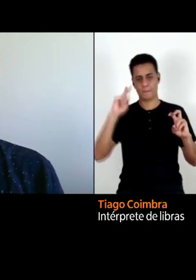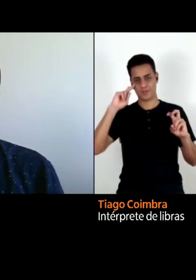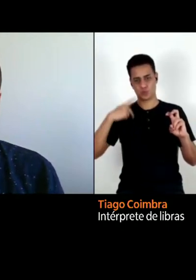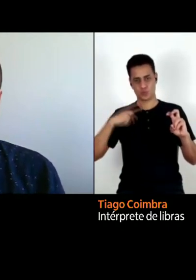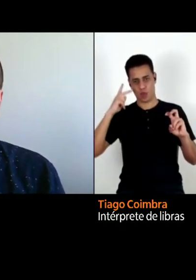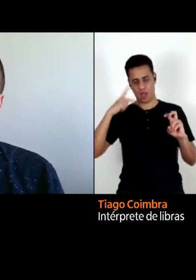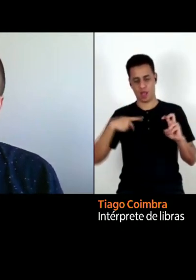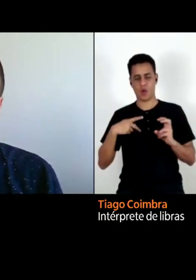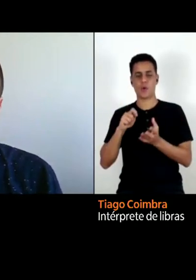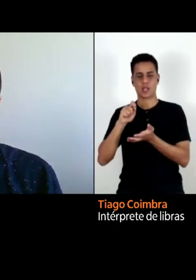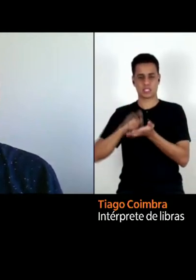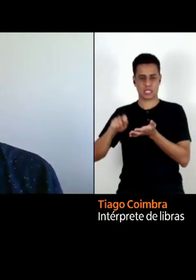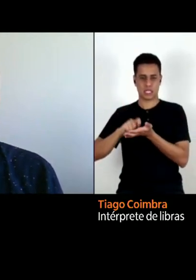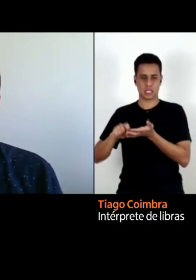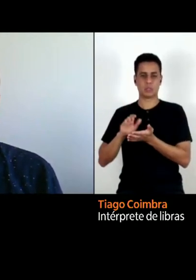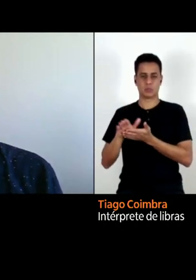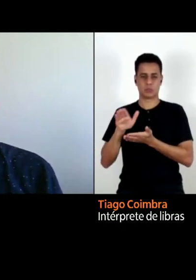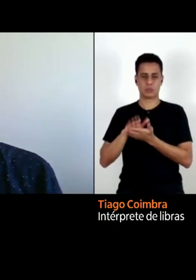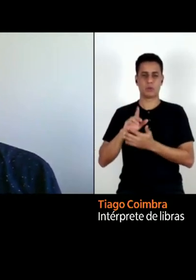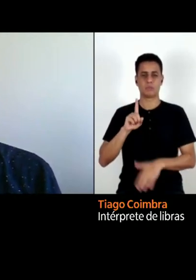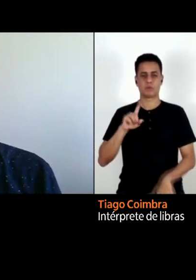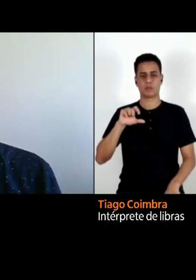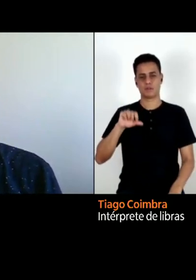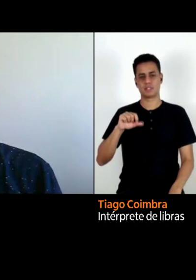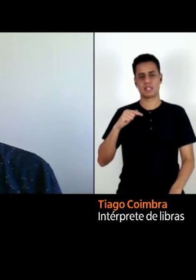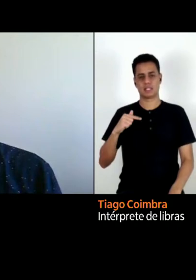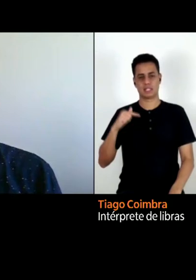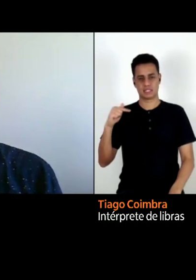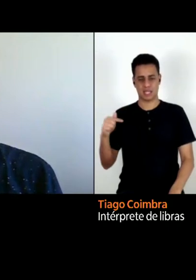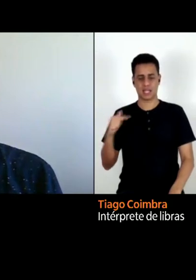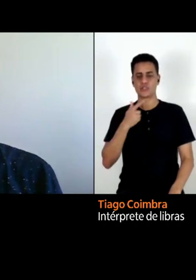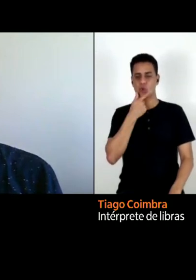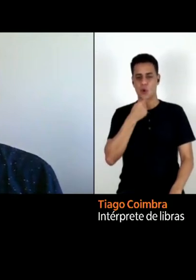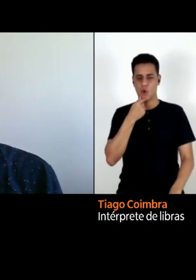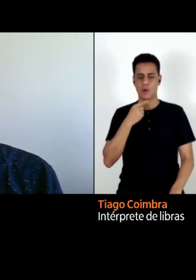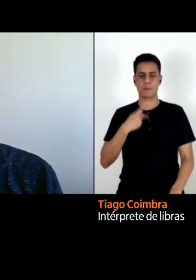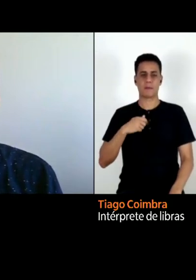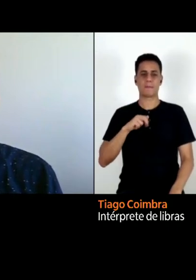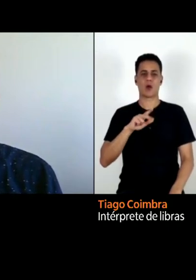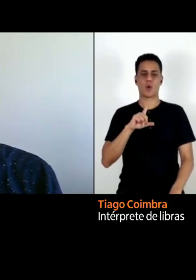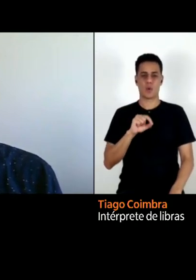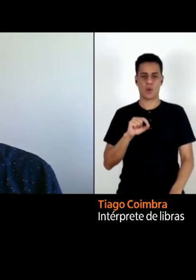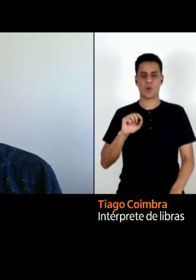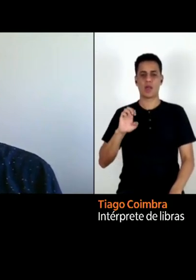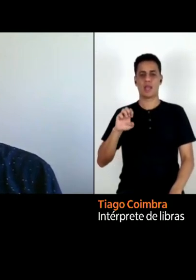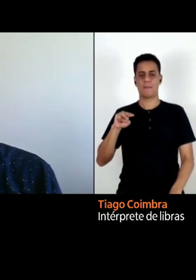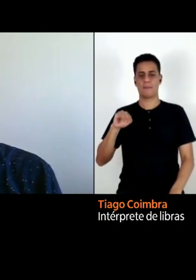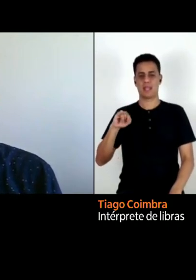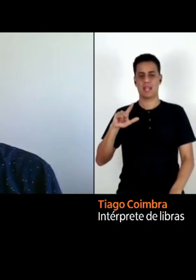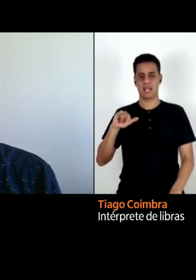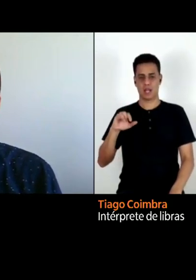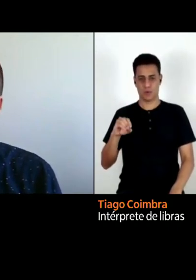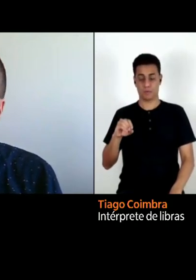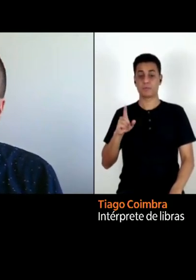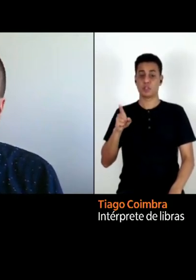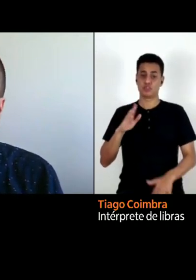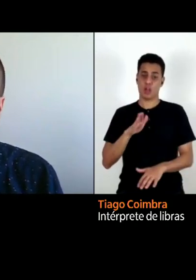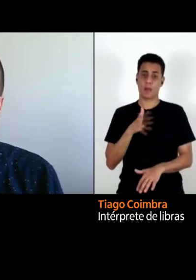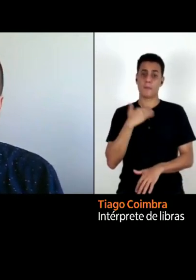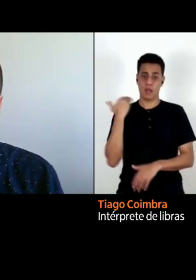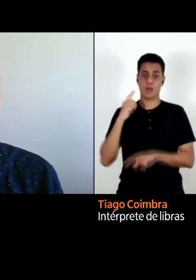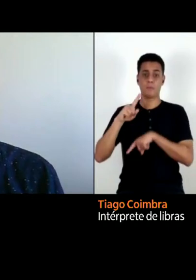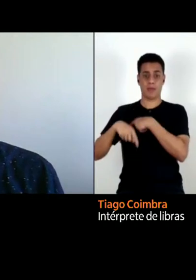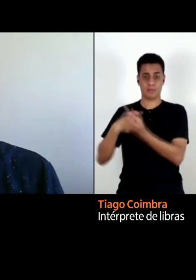1977, de Paulo Emílio. No artigo póstumo, o autor faz um balanço crítico de suas relações com o